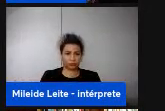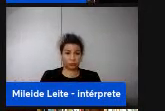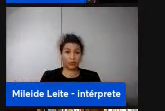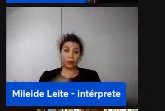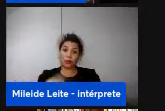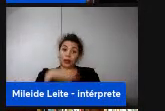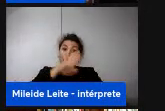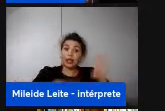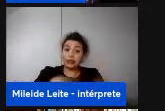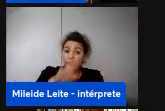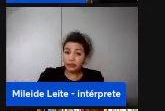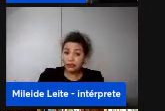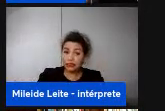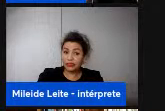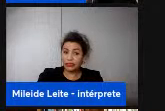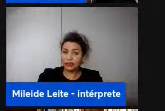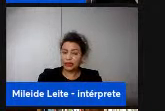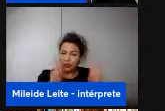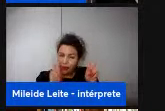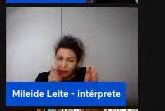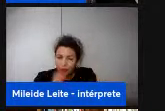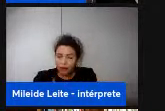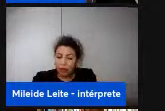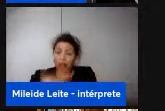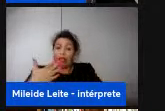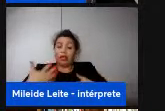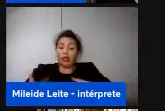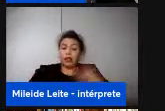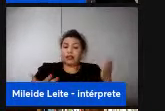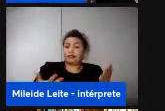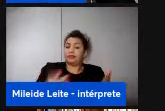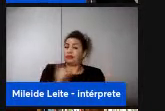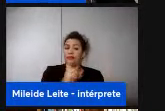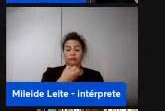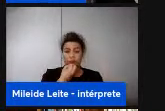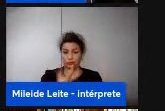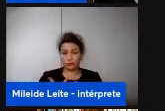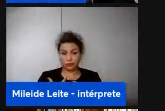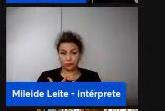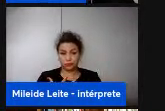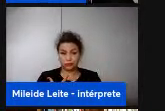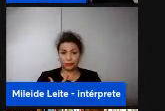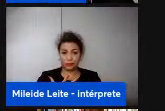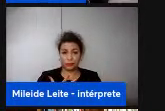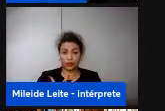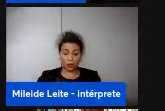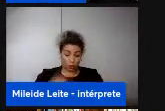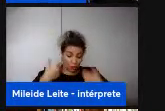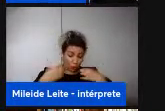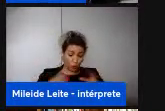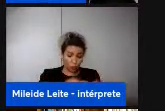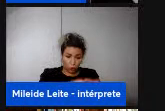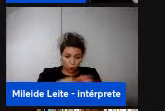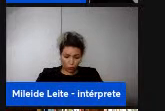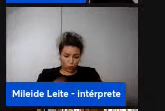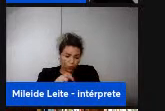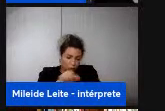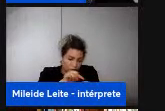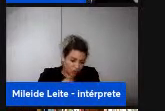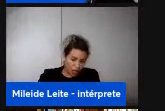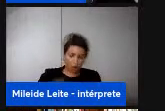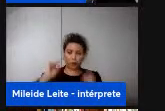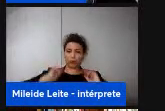muitas vezes, essas surpresas elas podem ser desagradáveis. Então, os organismos, seja uma célula, seja um ser